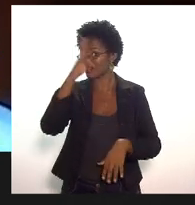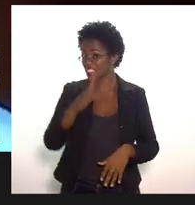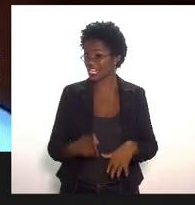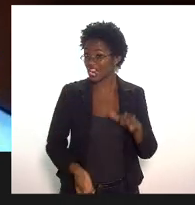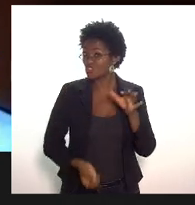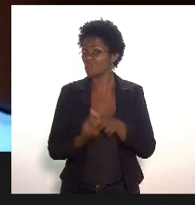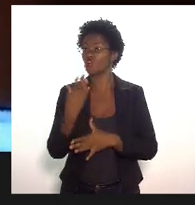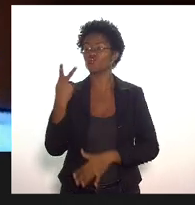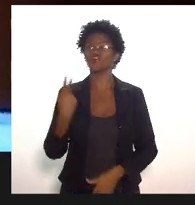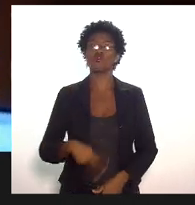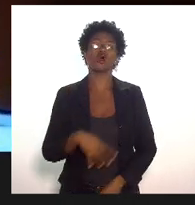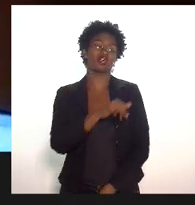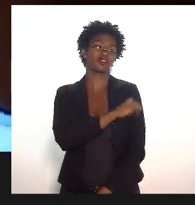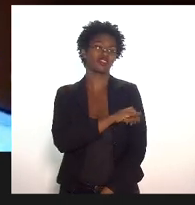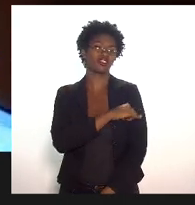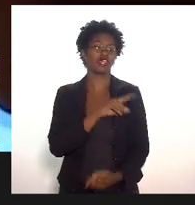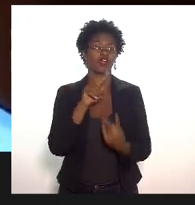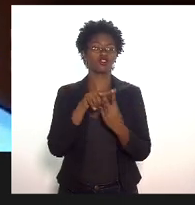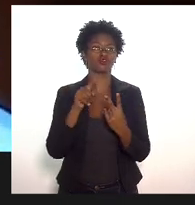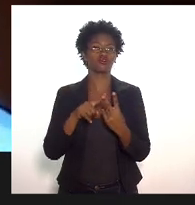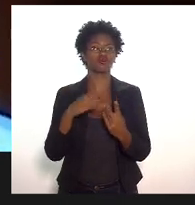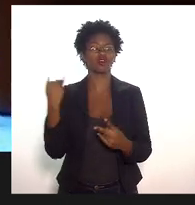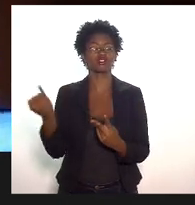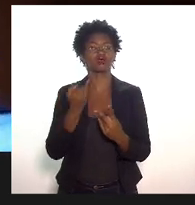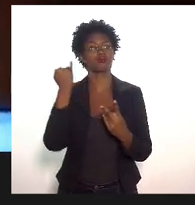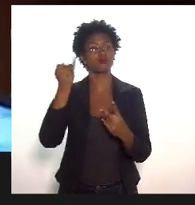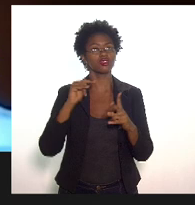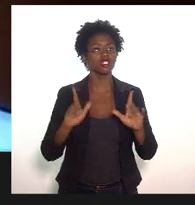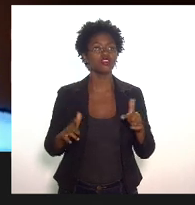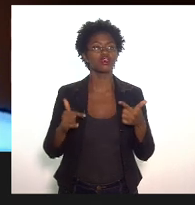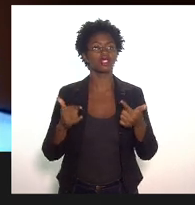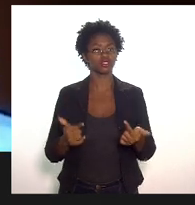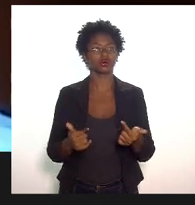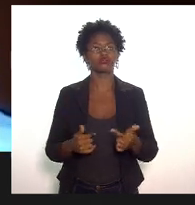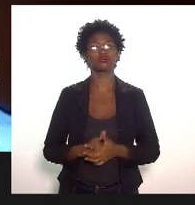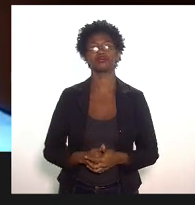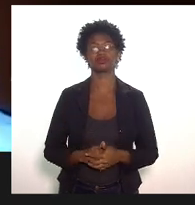foi criada aqui, com duas importantes iniciativas, né?